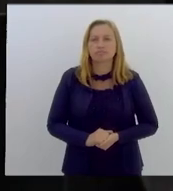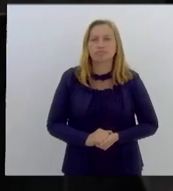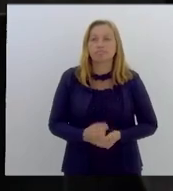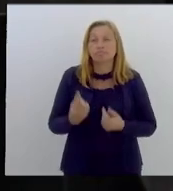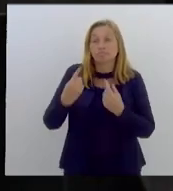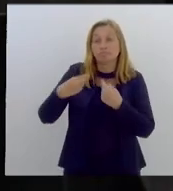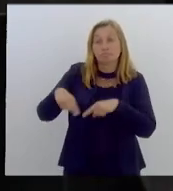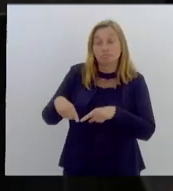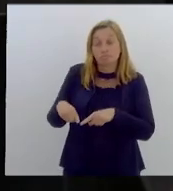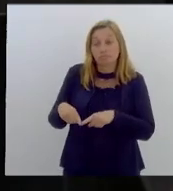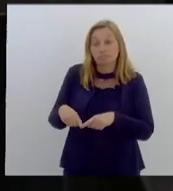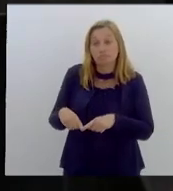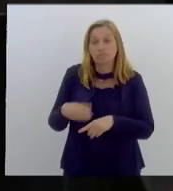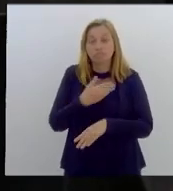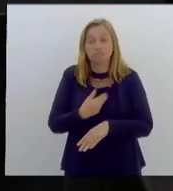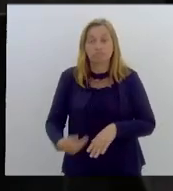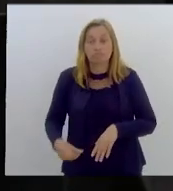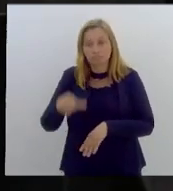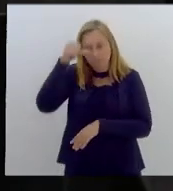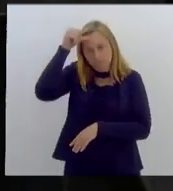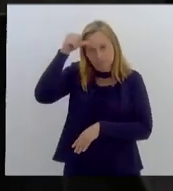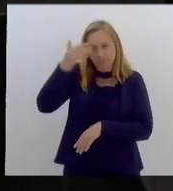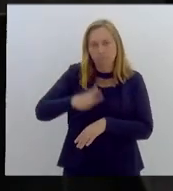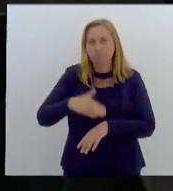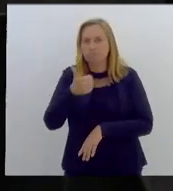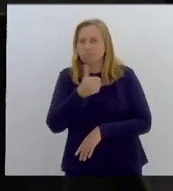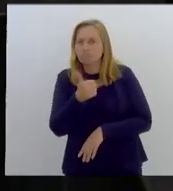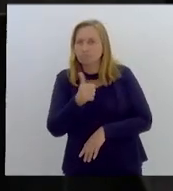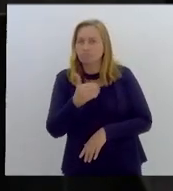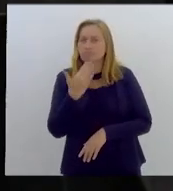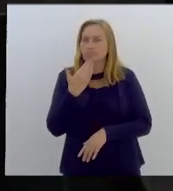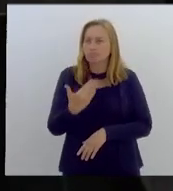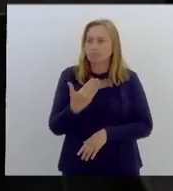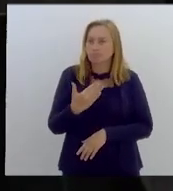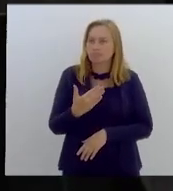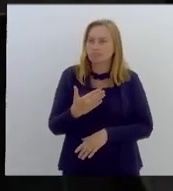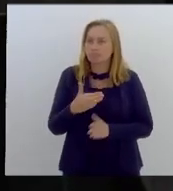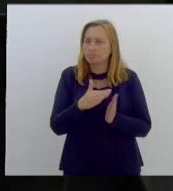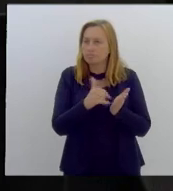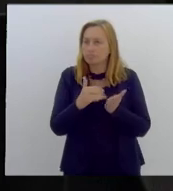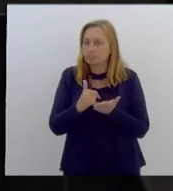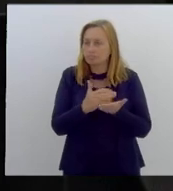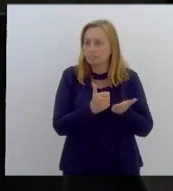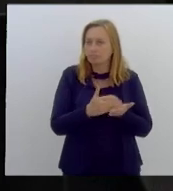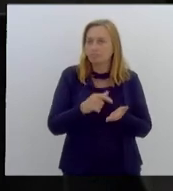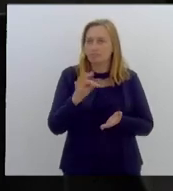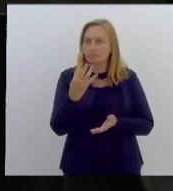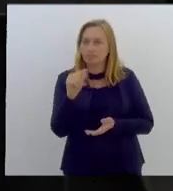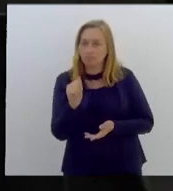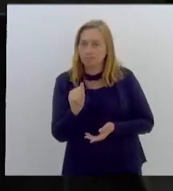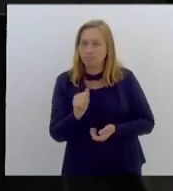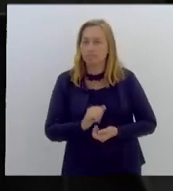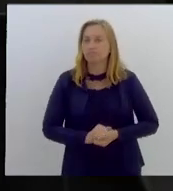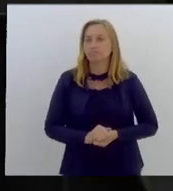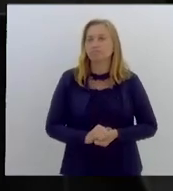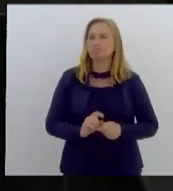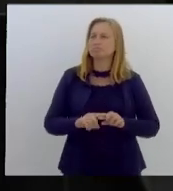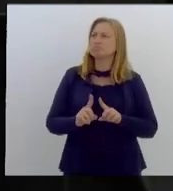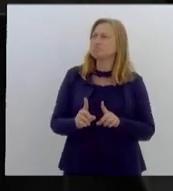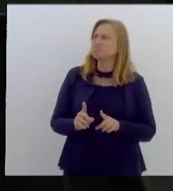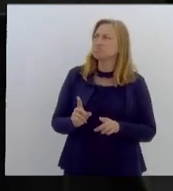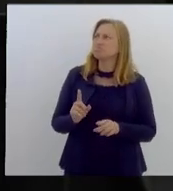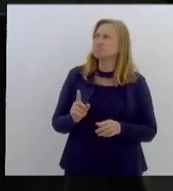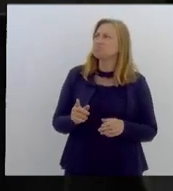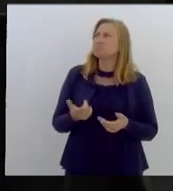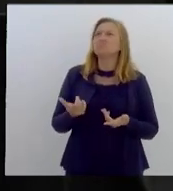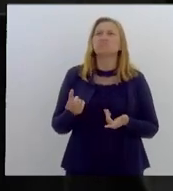contra o governador Cláudio Castro e mais 11, pedindo, inclusive, cassação da chapa. Ah, mas o que que isso tem a